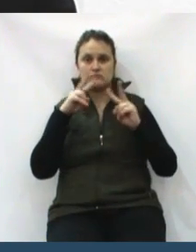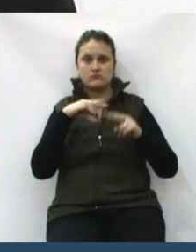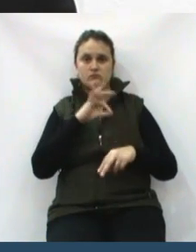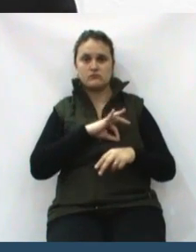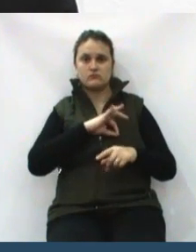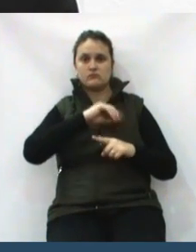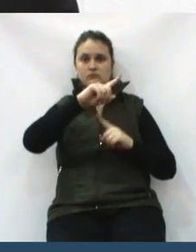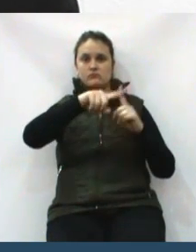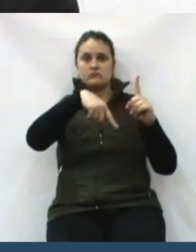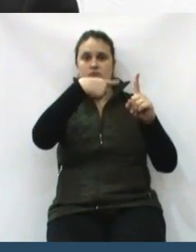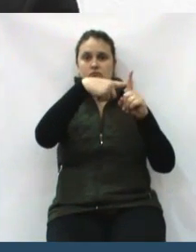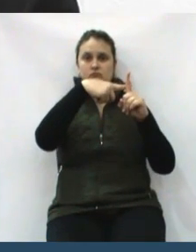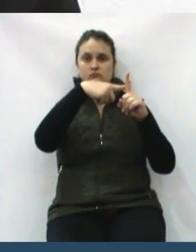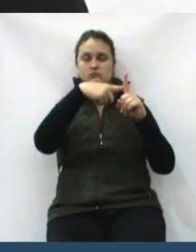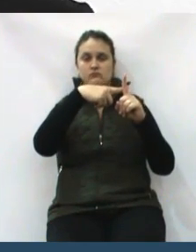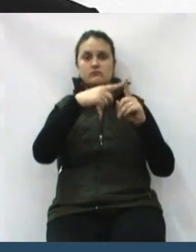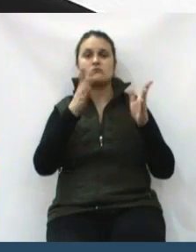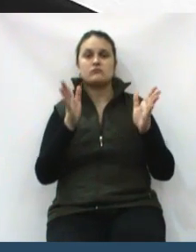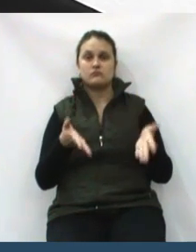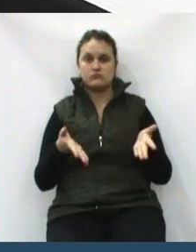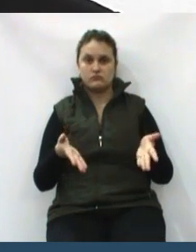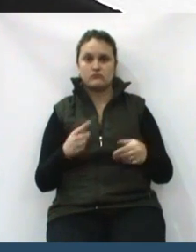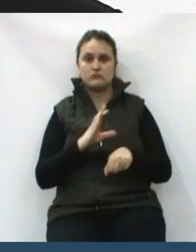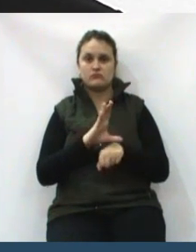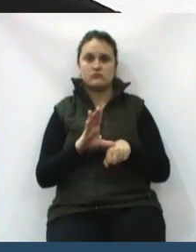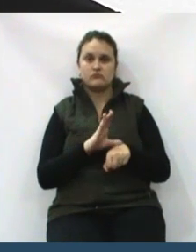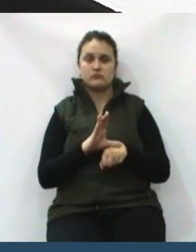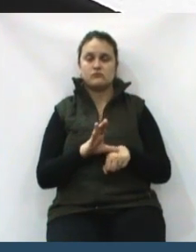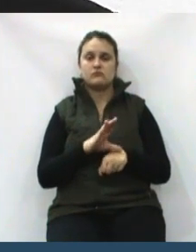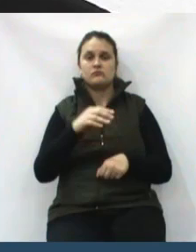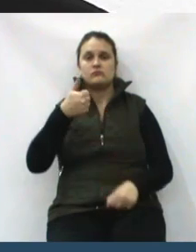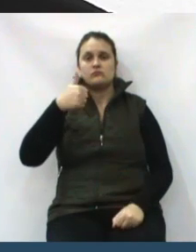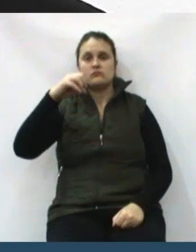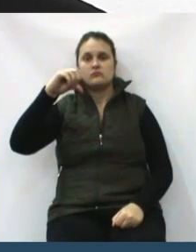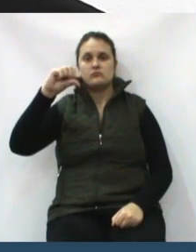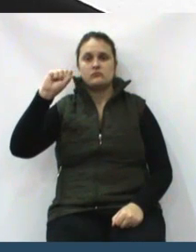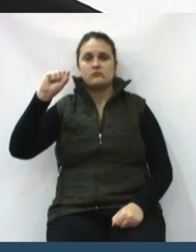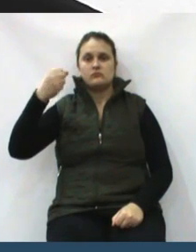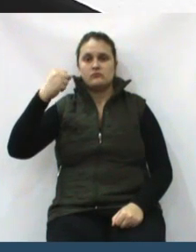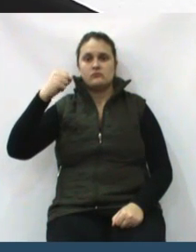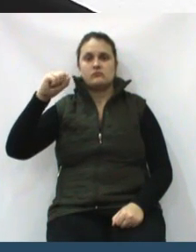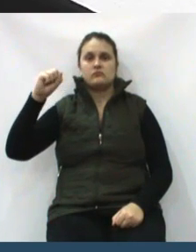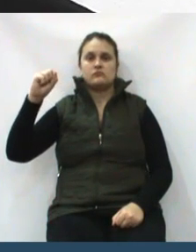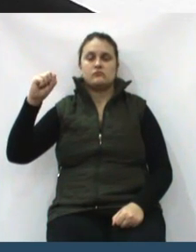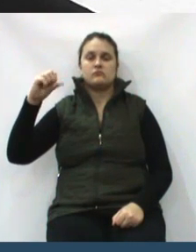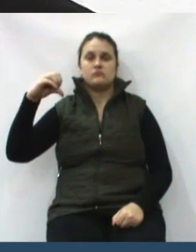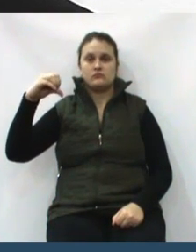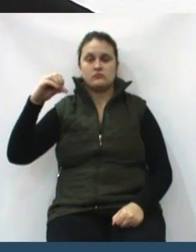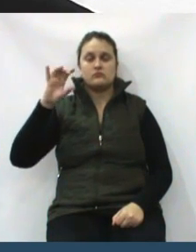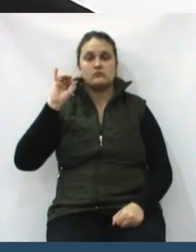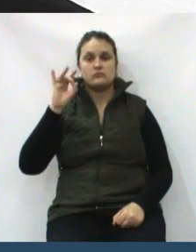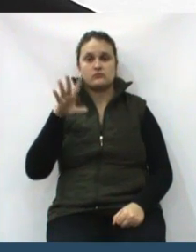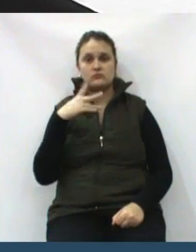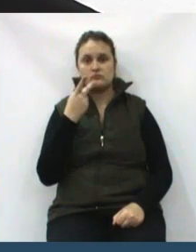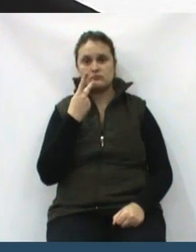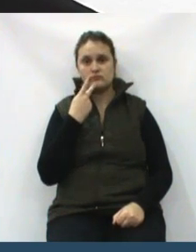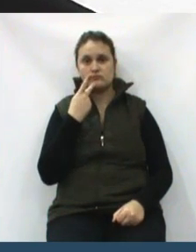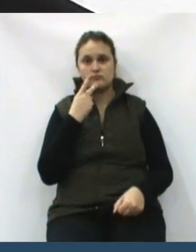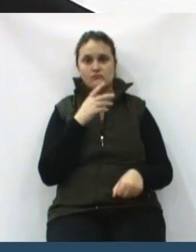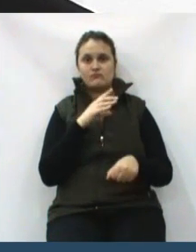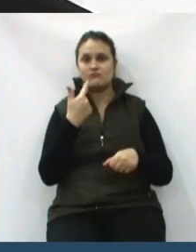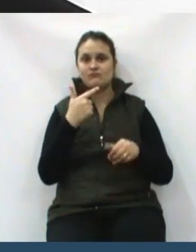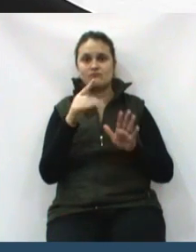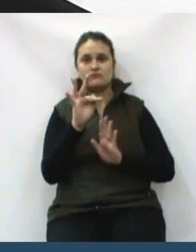salarial. Só que a atual Constituição, que inaugurada em 88, só colocou nos atos das disposições e não colocou em